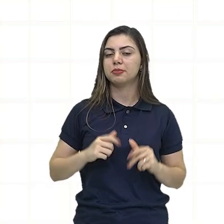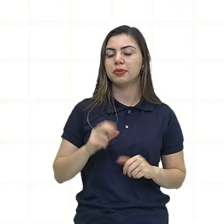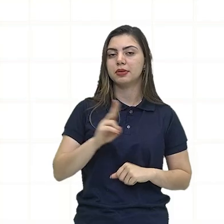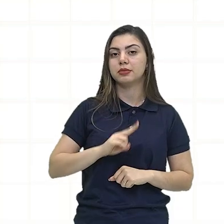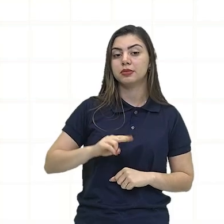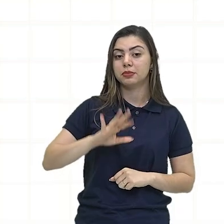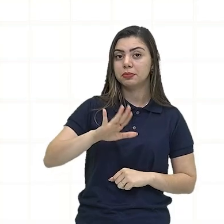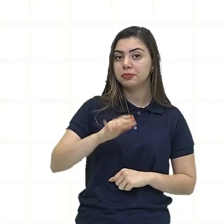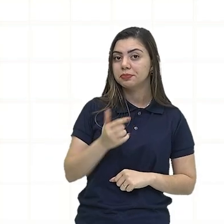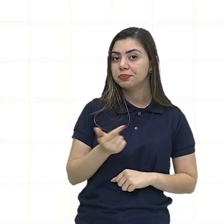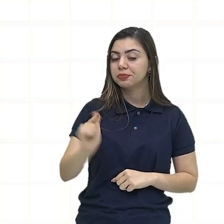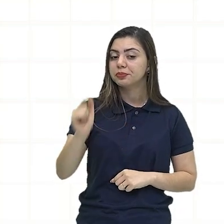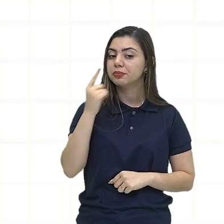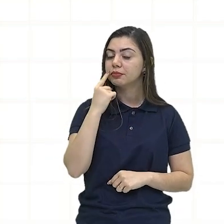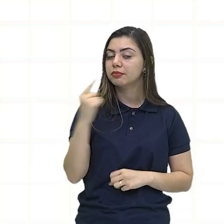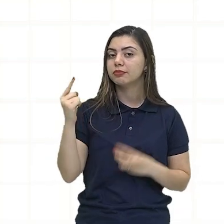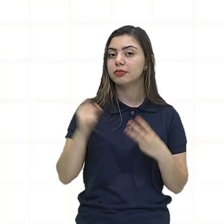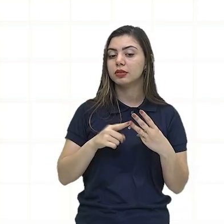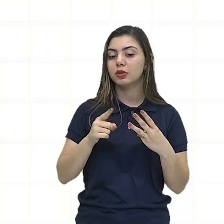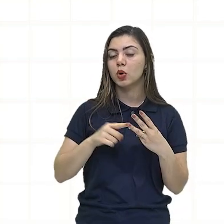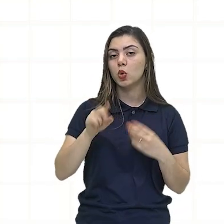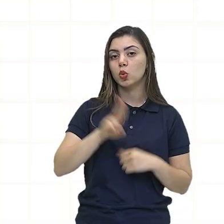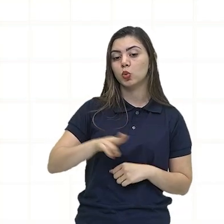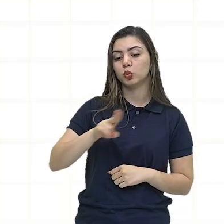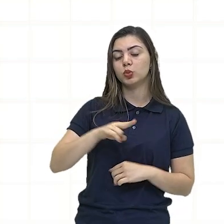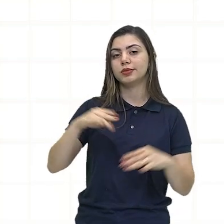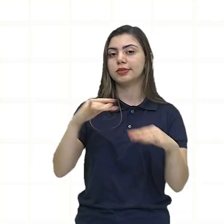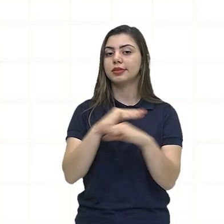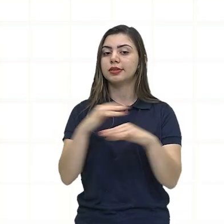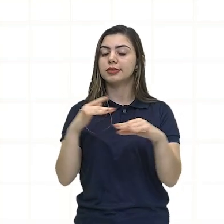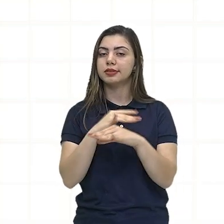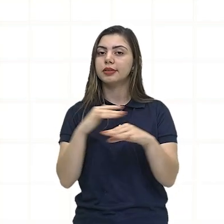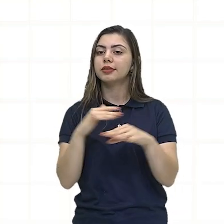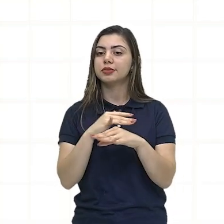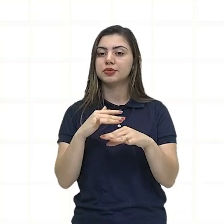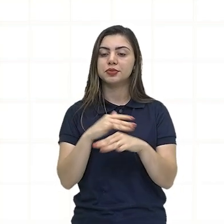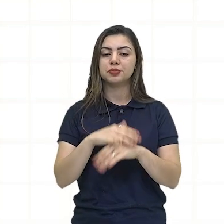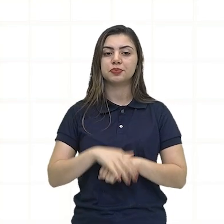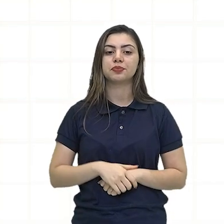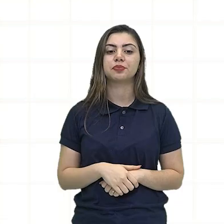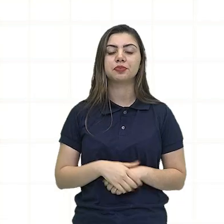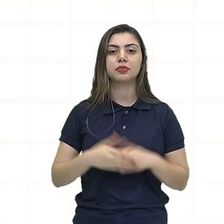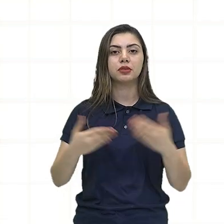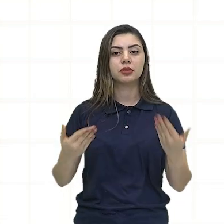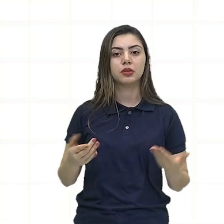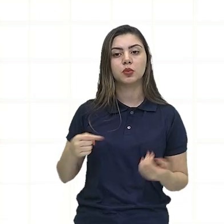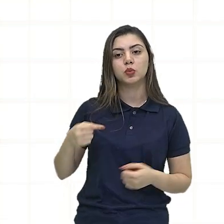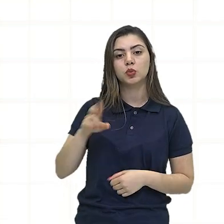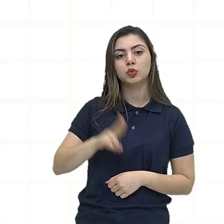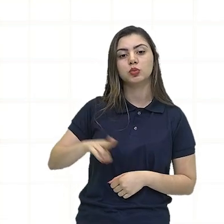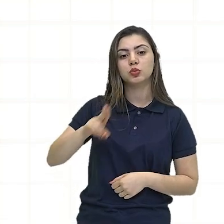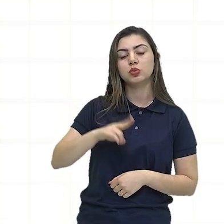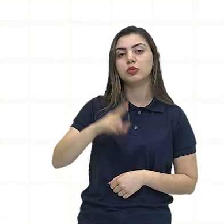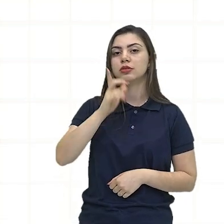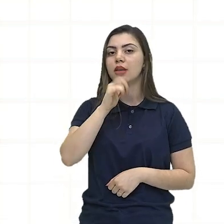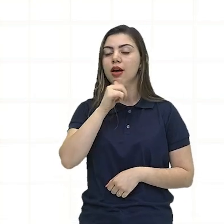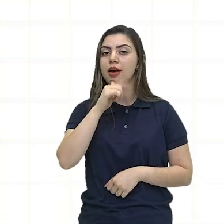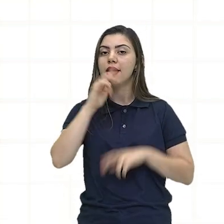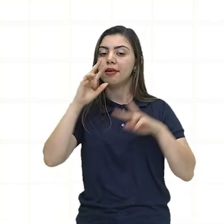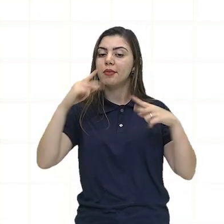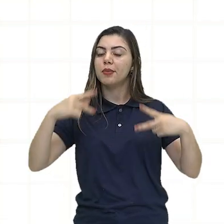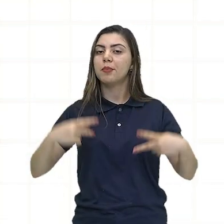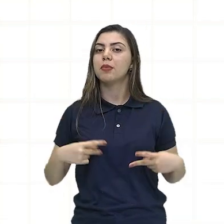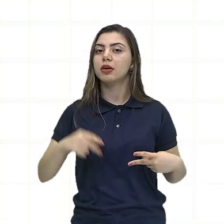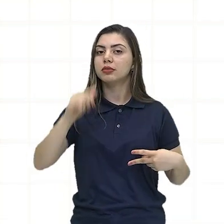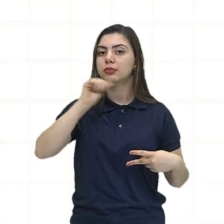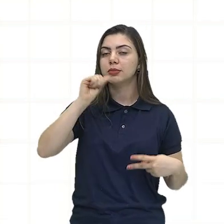abastecimento urbano, o abastecimento das cidades, vai estar em terceiro lugar, com o fornecimento de água potável para o consumo